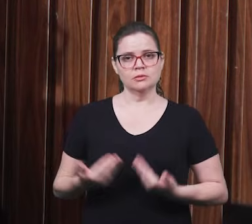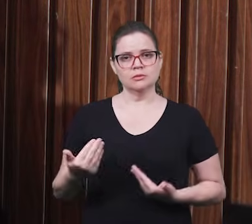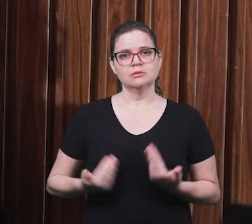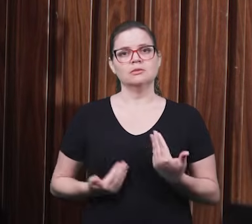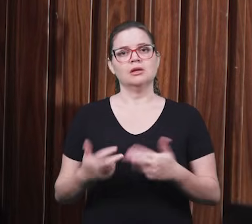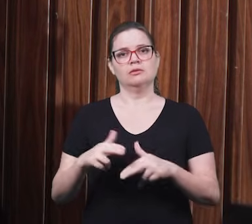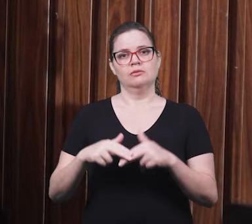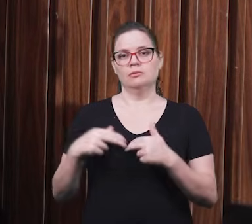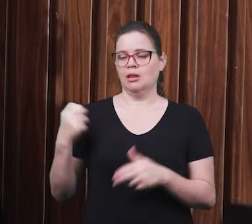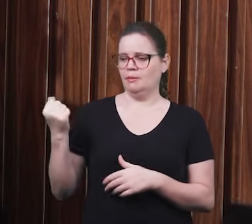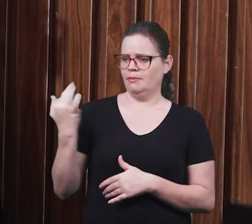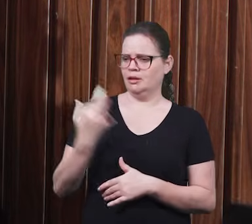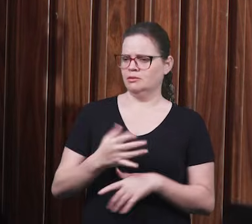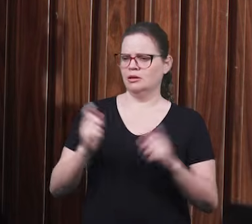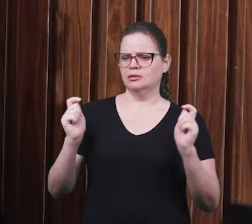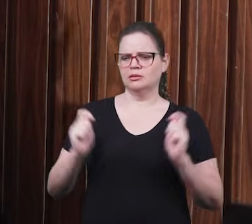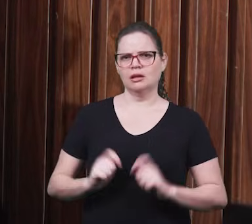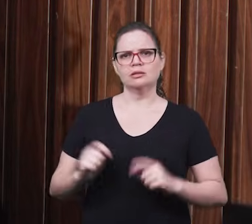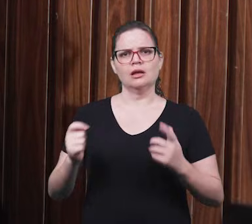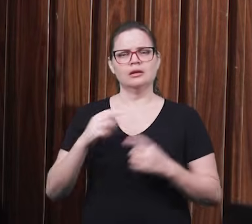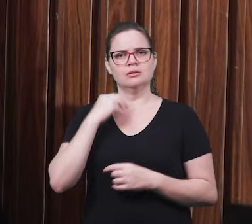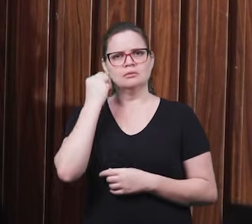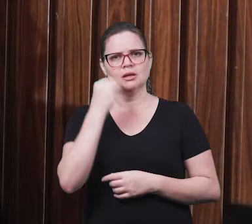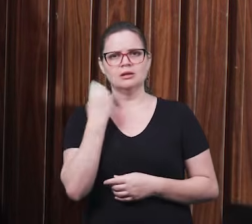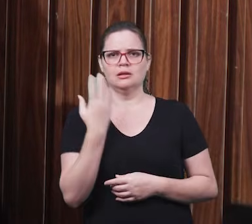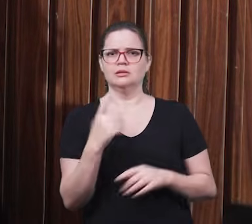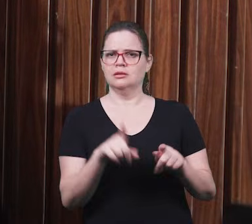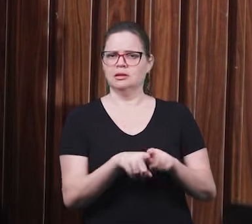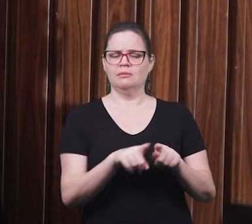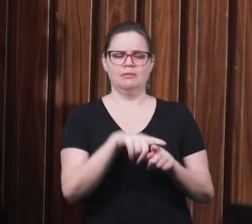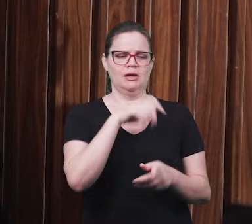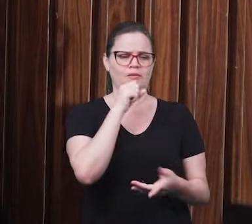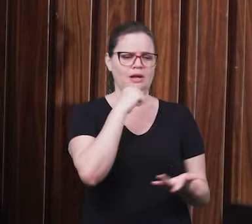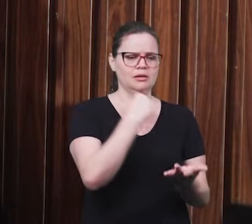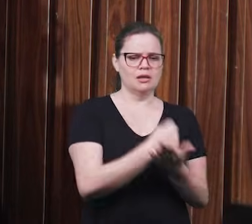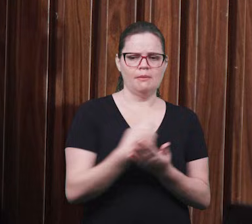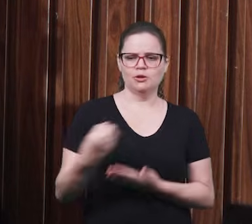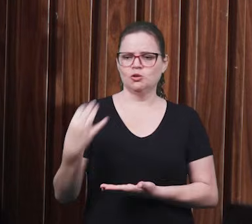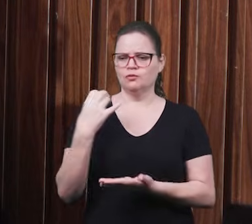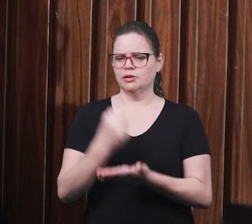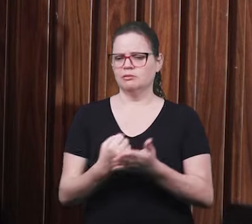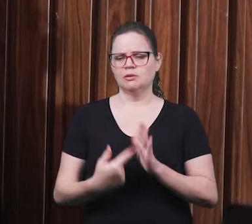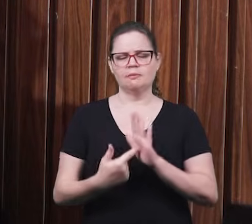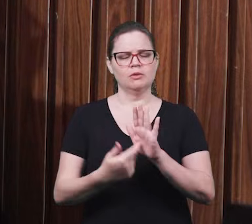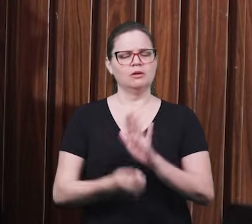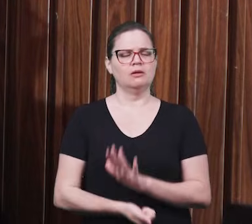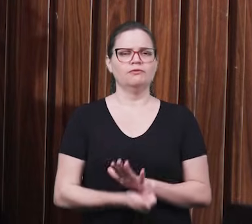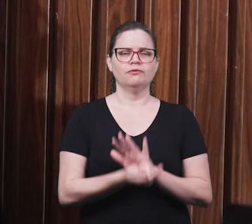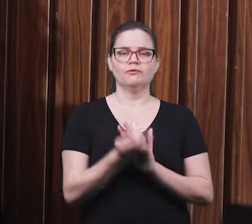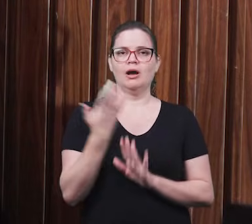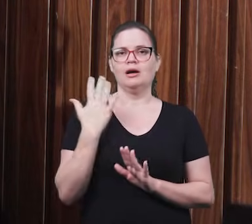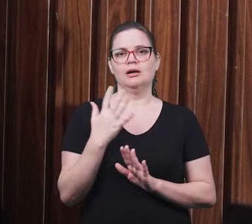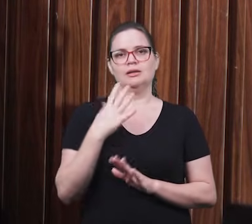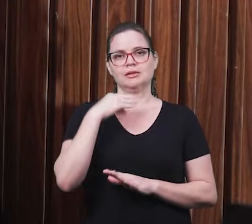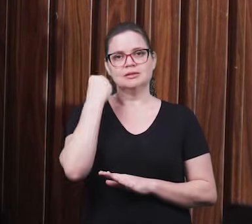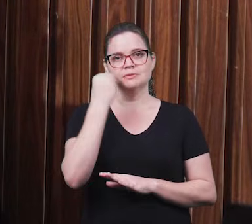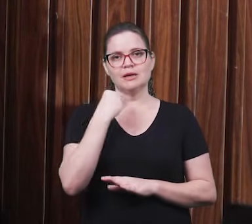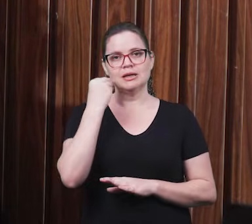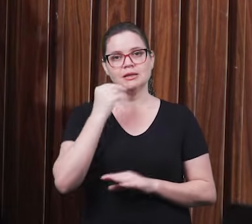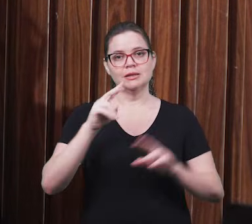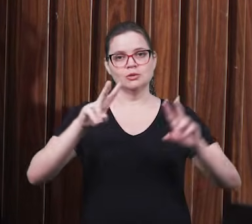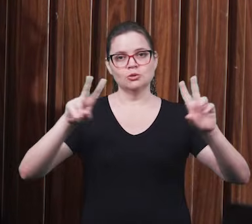no Velho quanto no Novo Testamento, experiências de cada um de nós aqui, como pastores, como servos de Deus, como